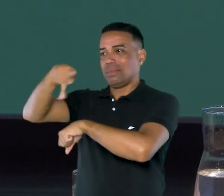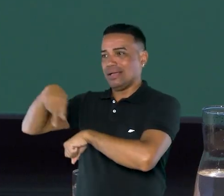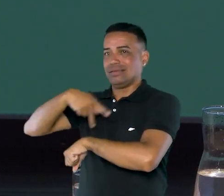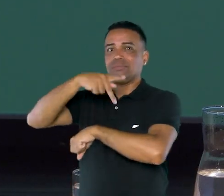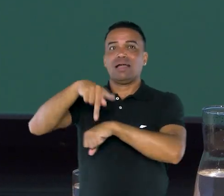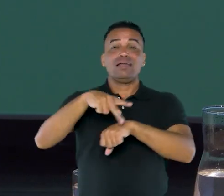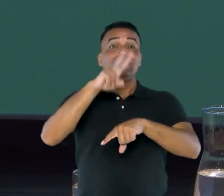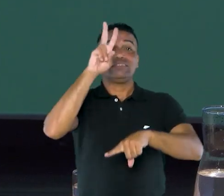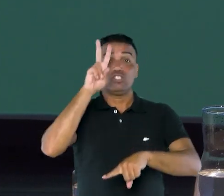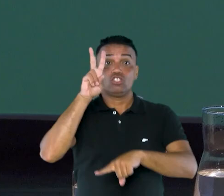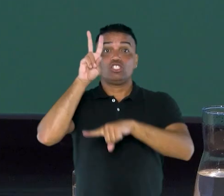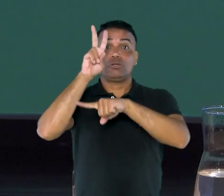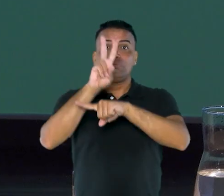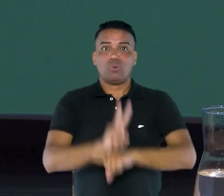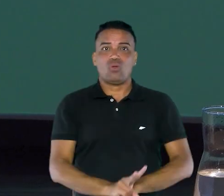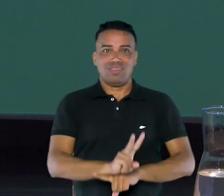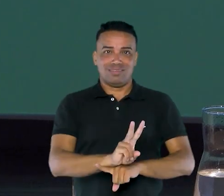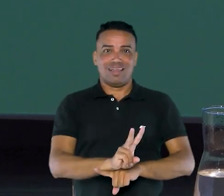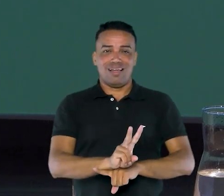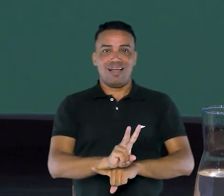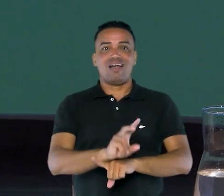internacionais de rede de proteção